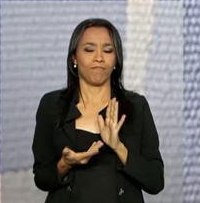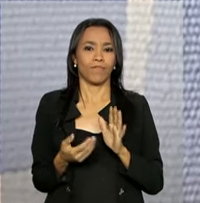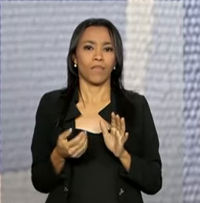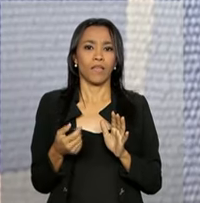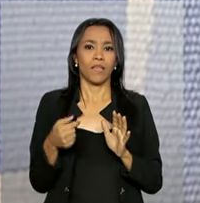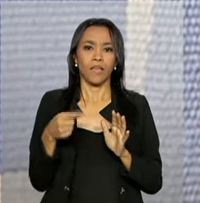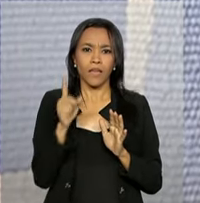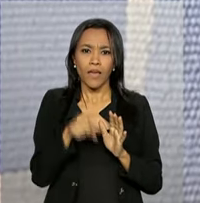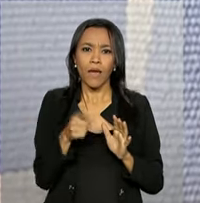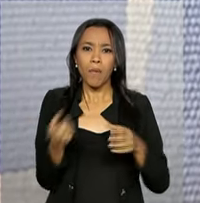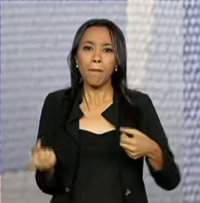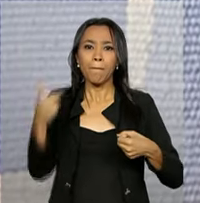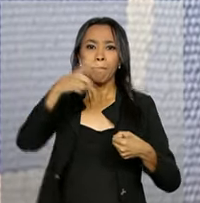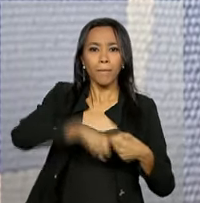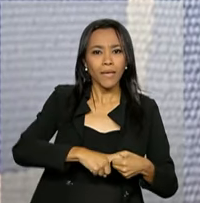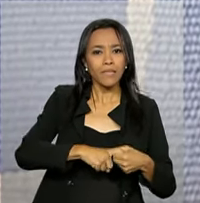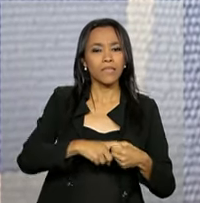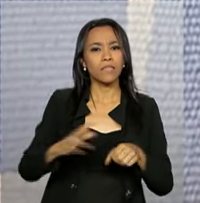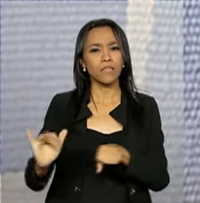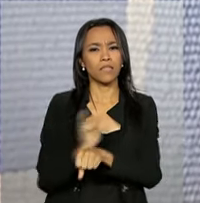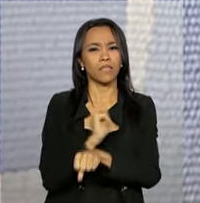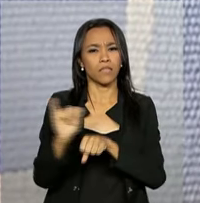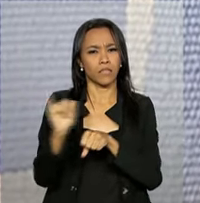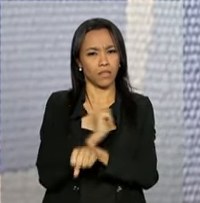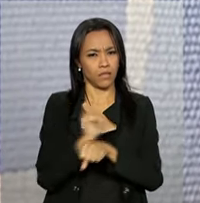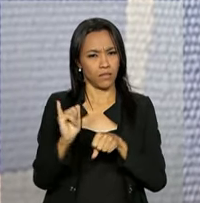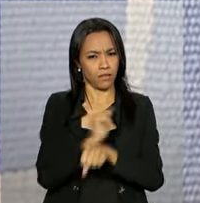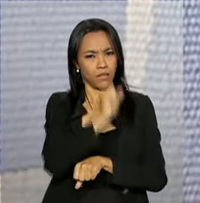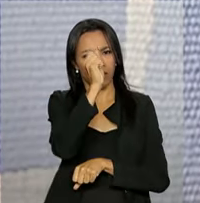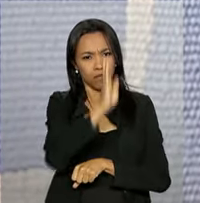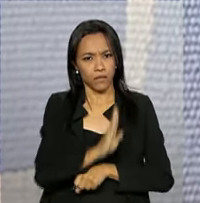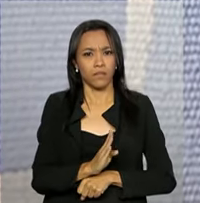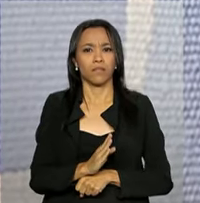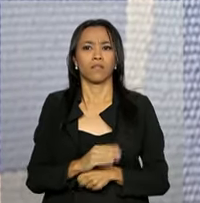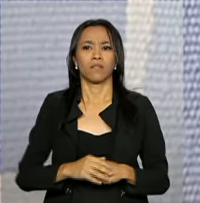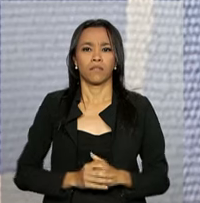uma parceria bilateral estratégica